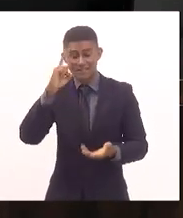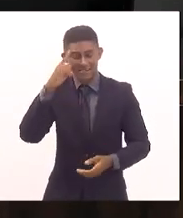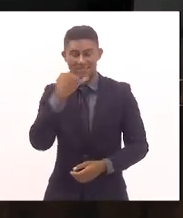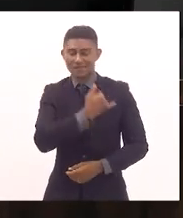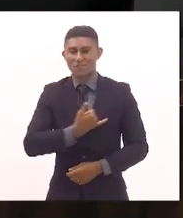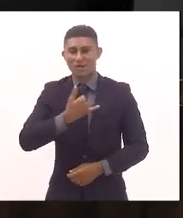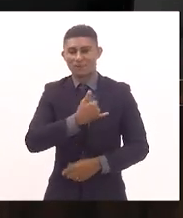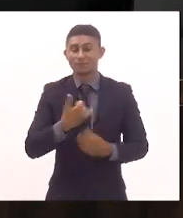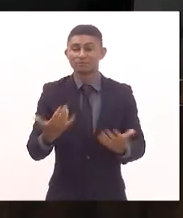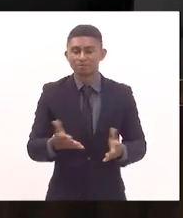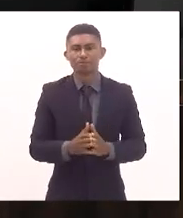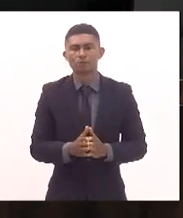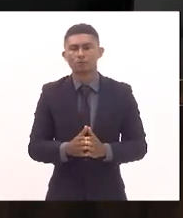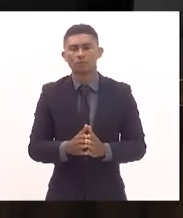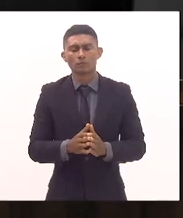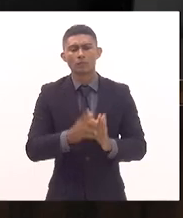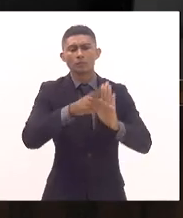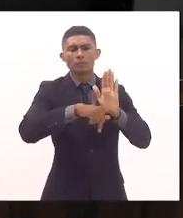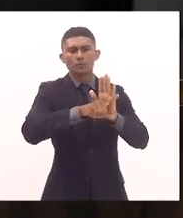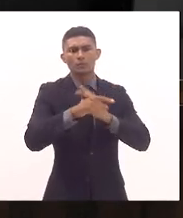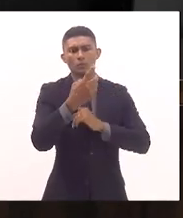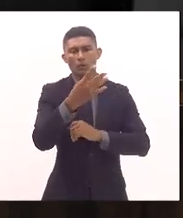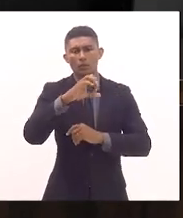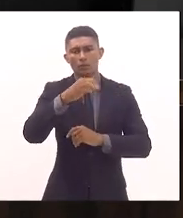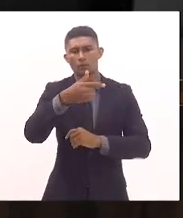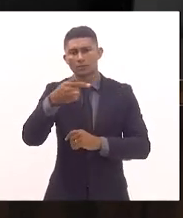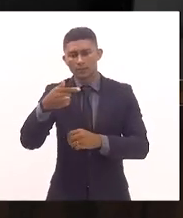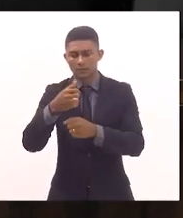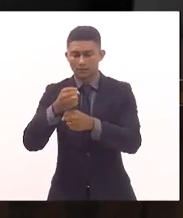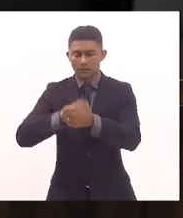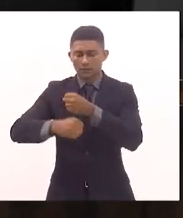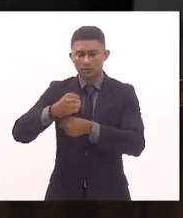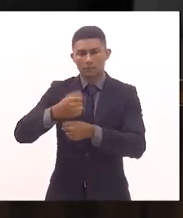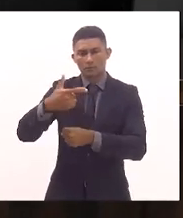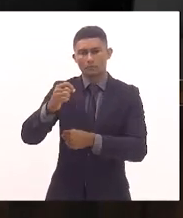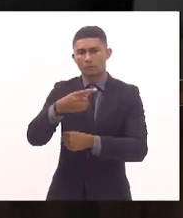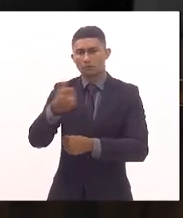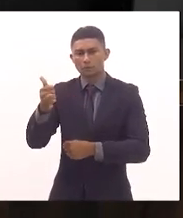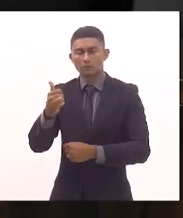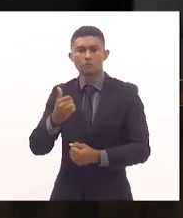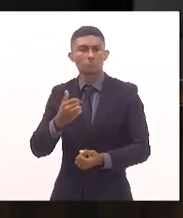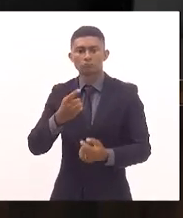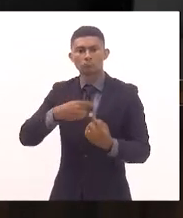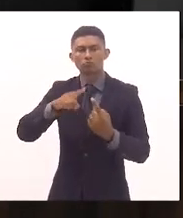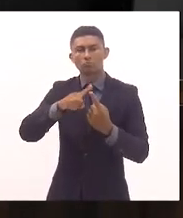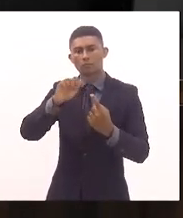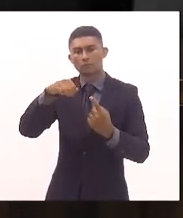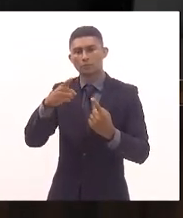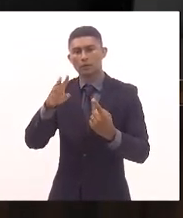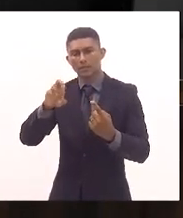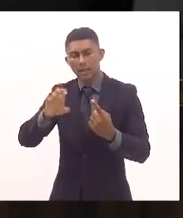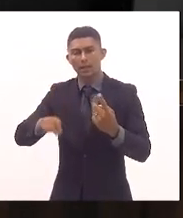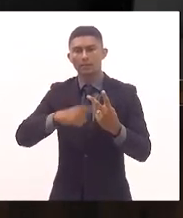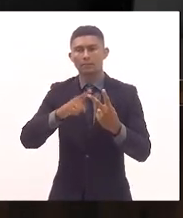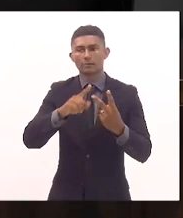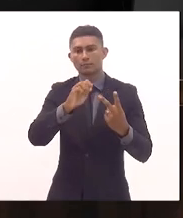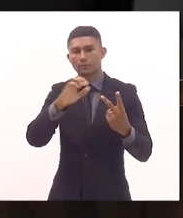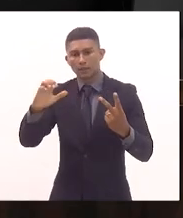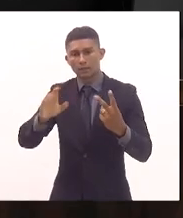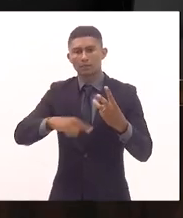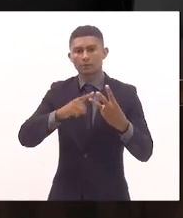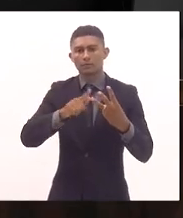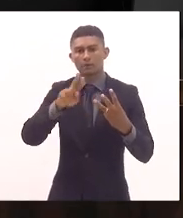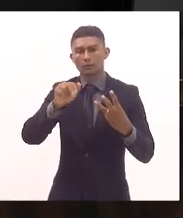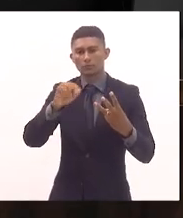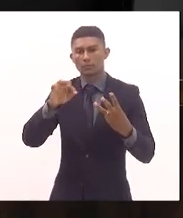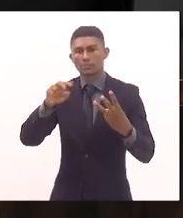única, projeto de lei 4927 de 21, de autoria dos deputados André Gustavo Correia e André Luiz Ceciliano, que altera